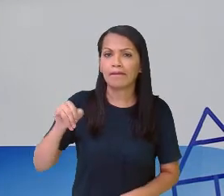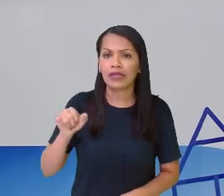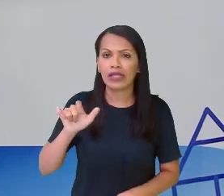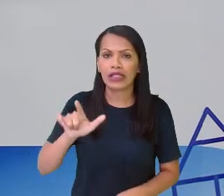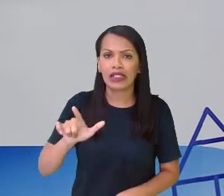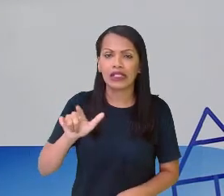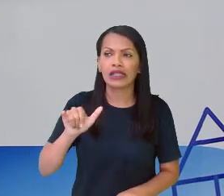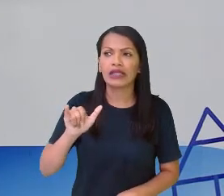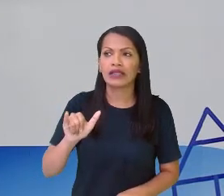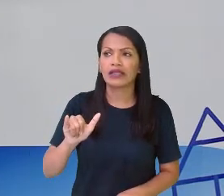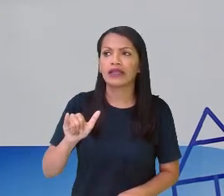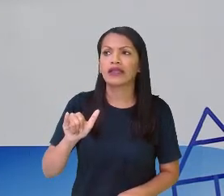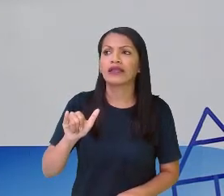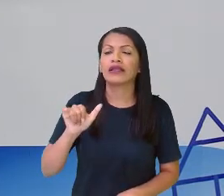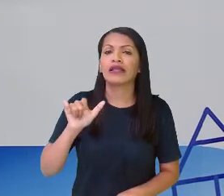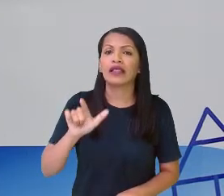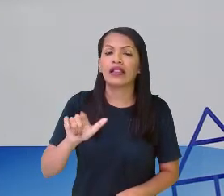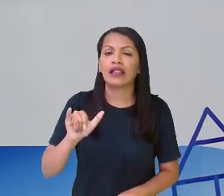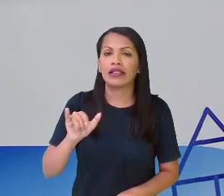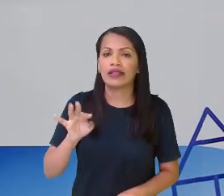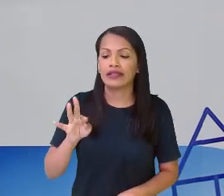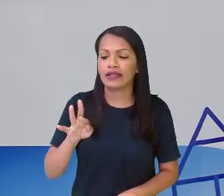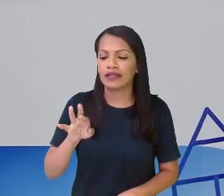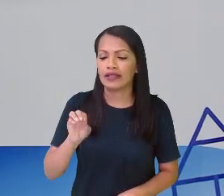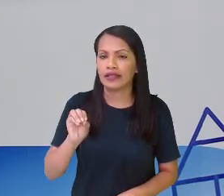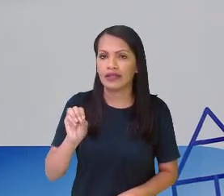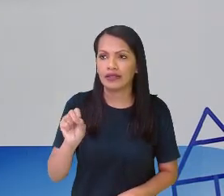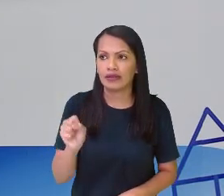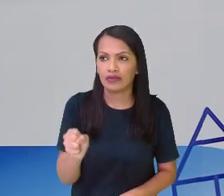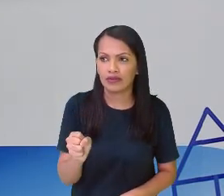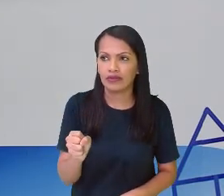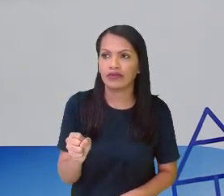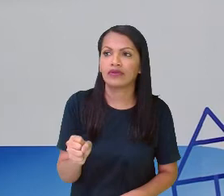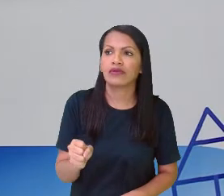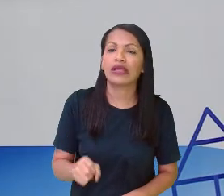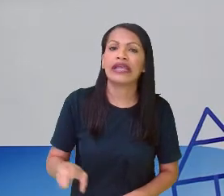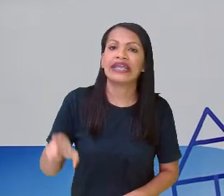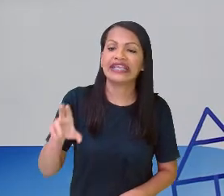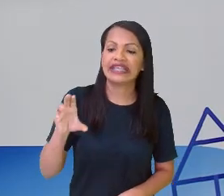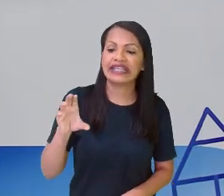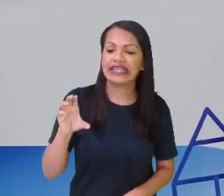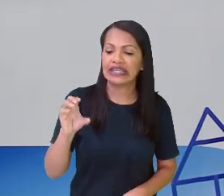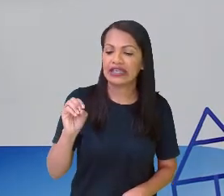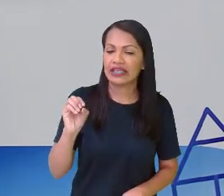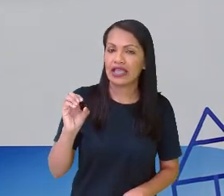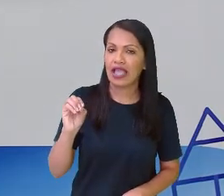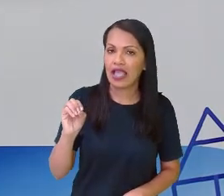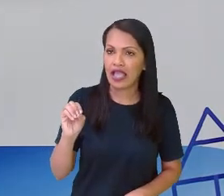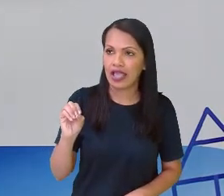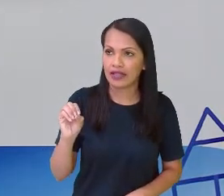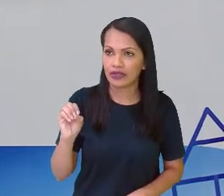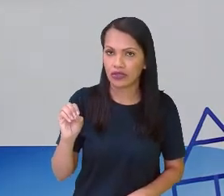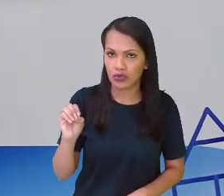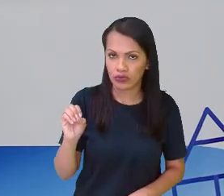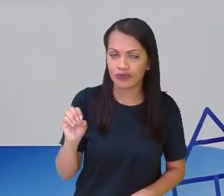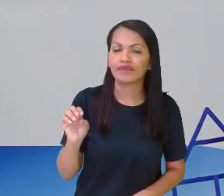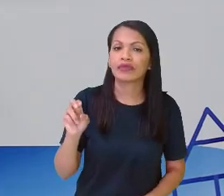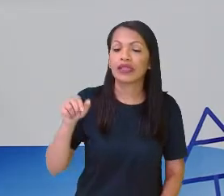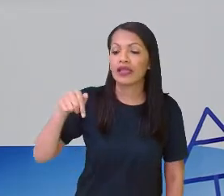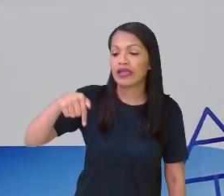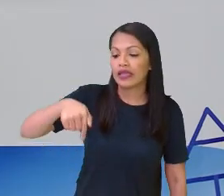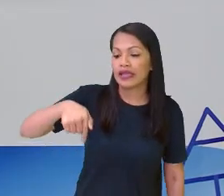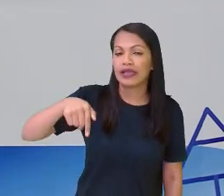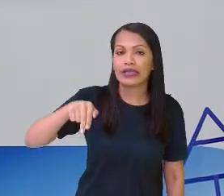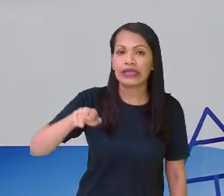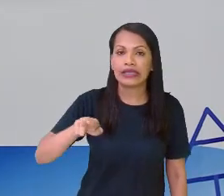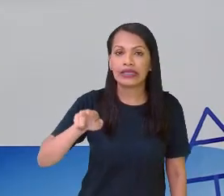Educa Recife, presta atenção. Não é 500 ml não, viu? É 500, porque